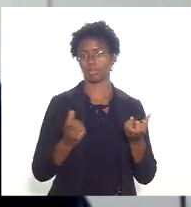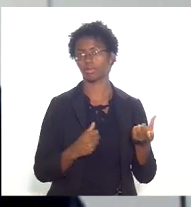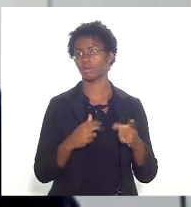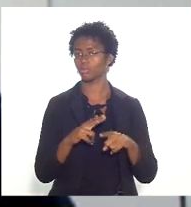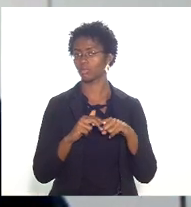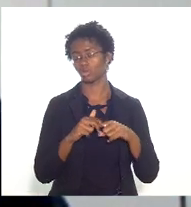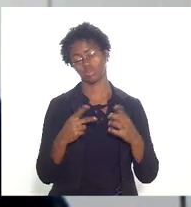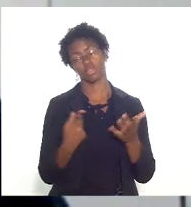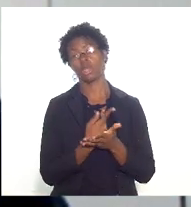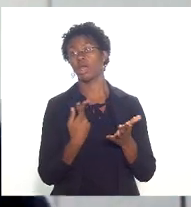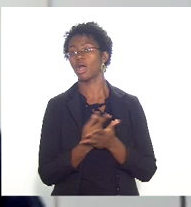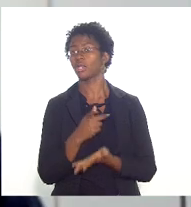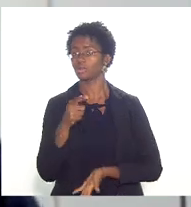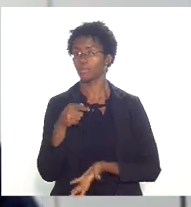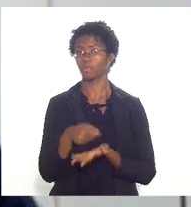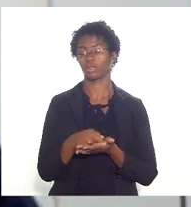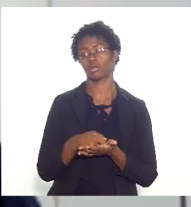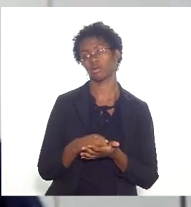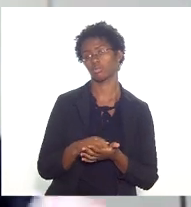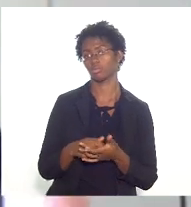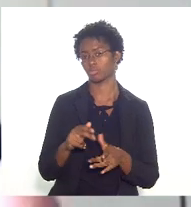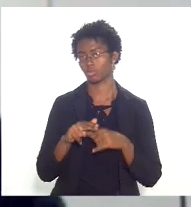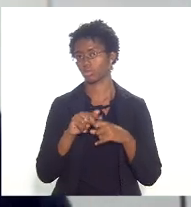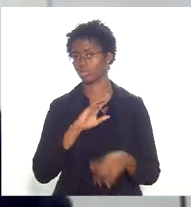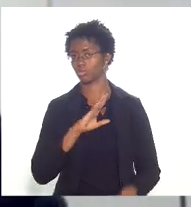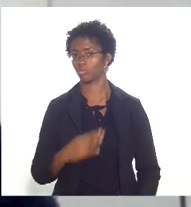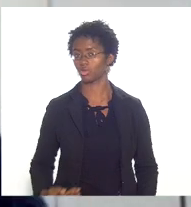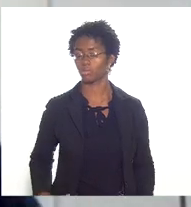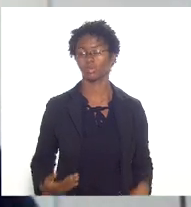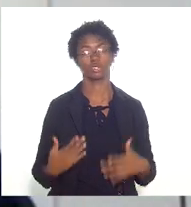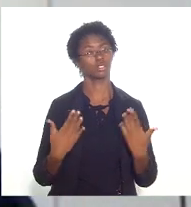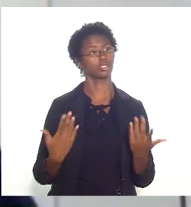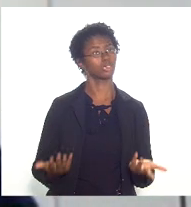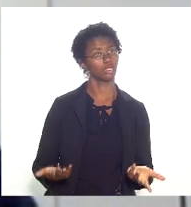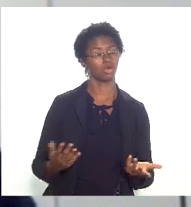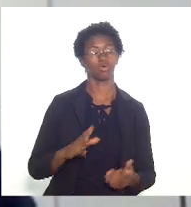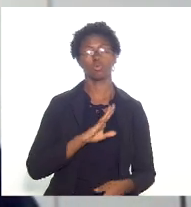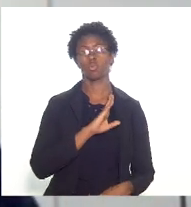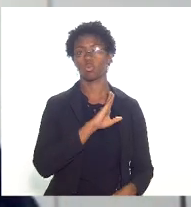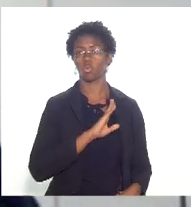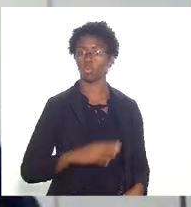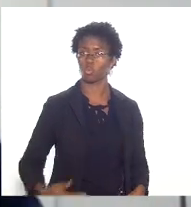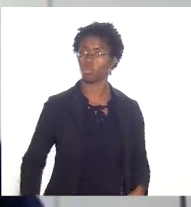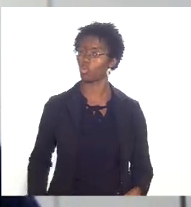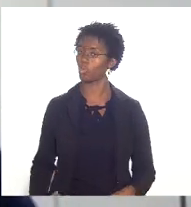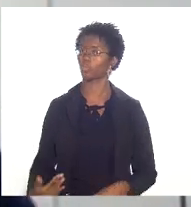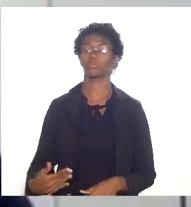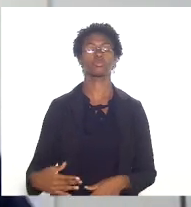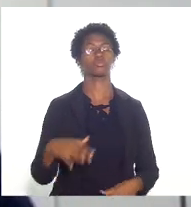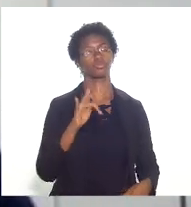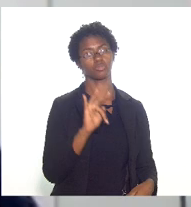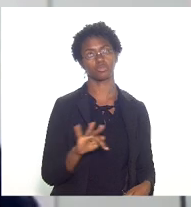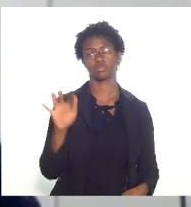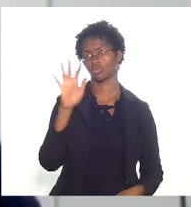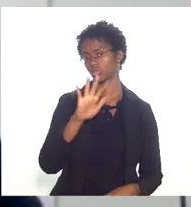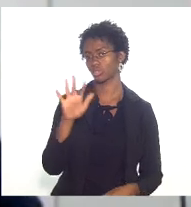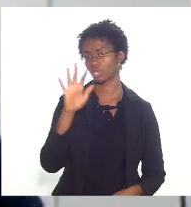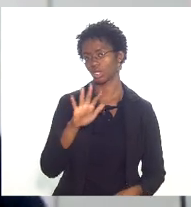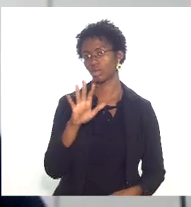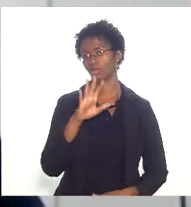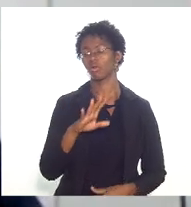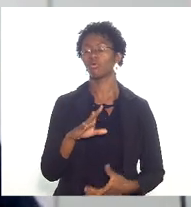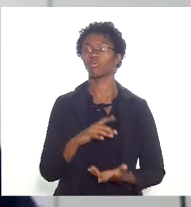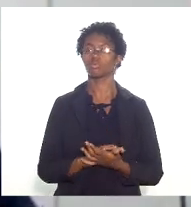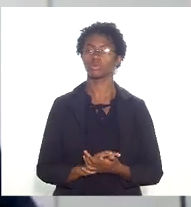uma vez que a Cedae era uma empresa pública então o governo federal nessa relação e chantagem que ele estabelece com o Rio de